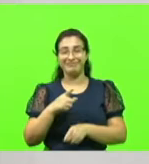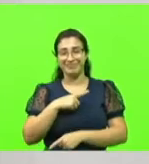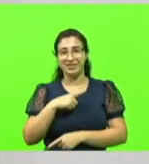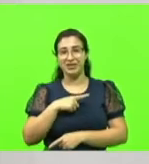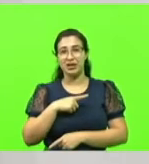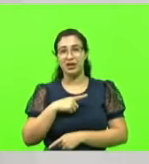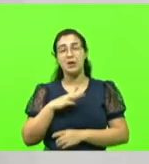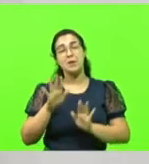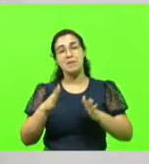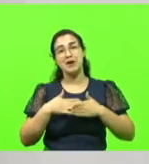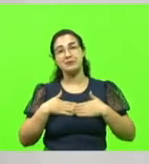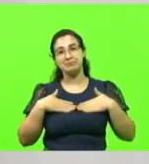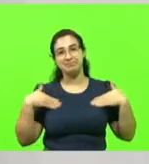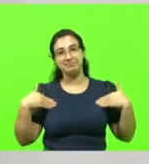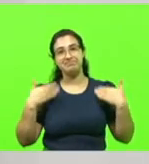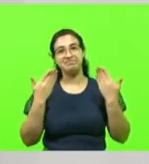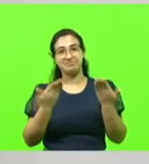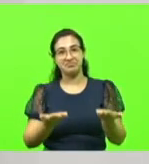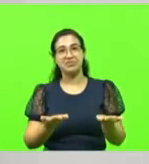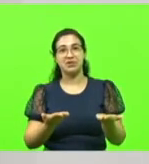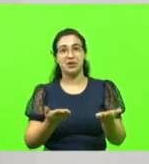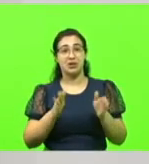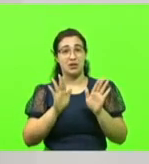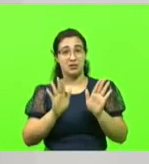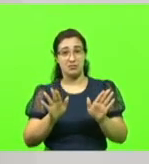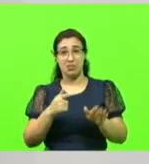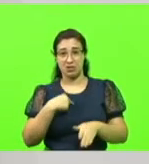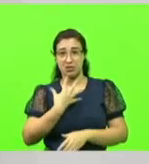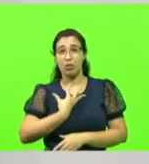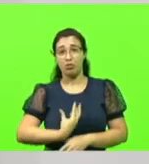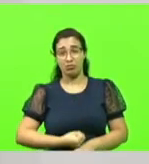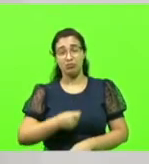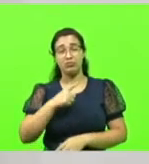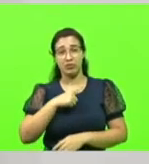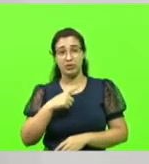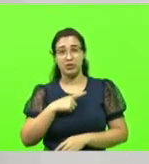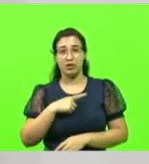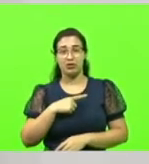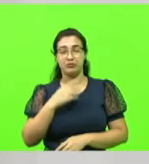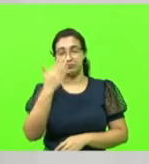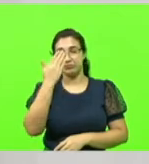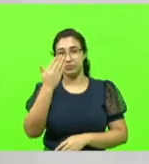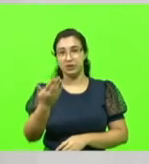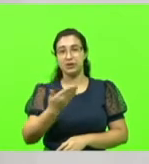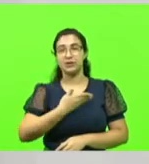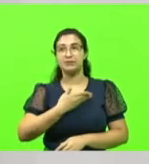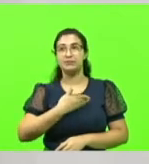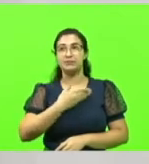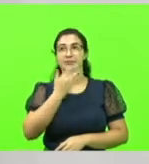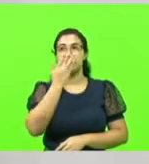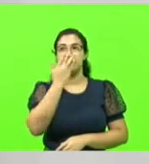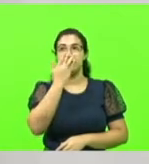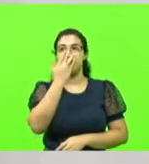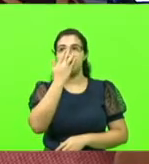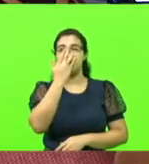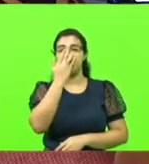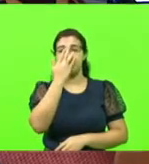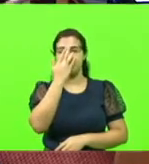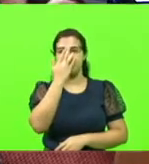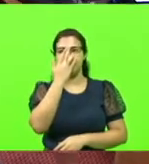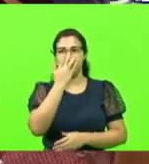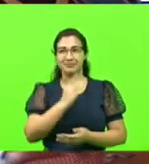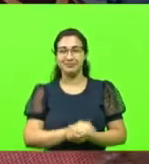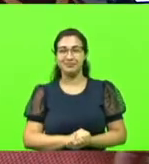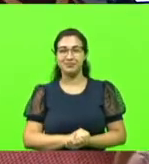homenagem hoje a ele. Mas não que eu não tenha mágoas, tenho. Tá bom? Muito obrigada, colegas. Senhor